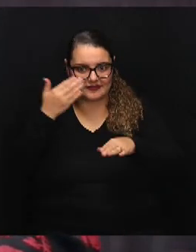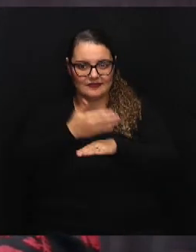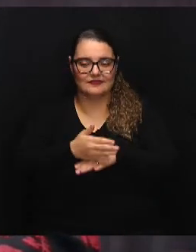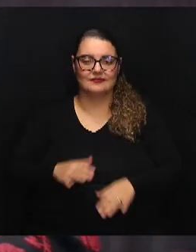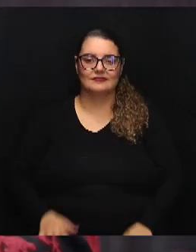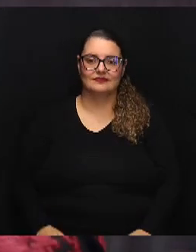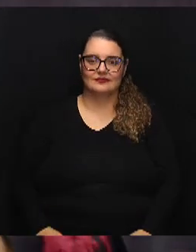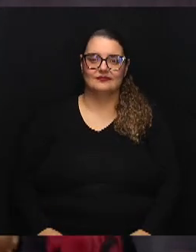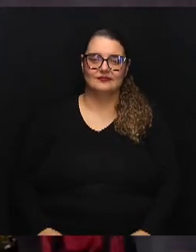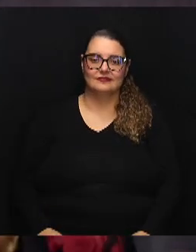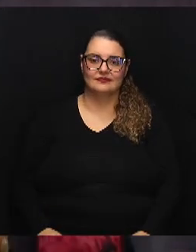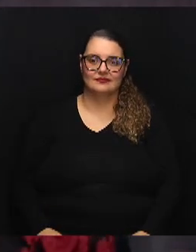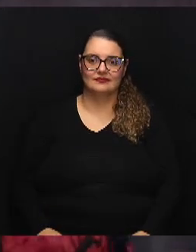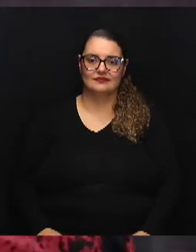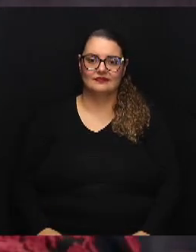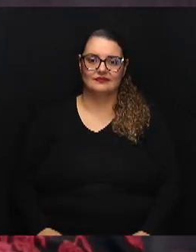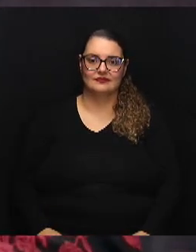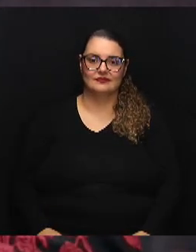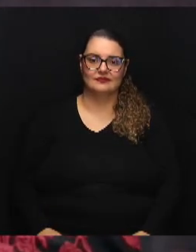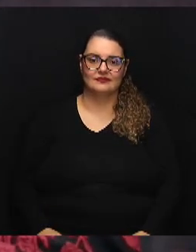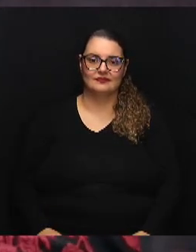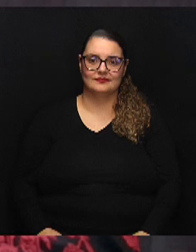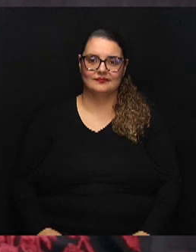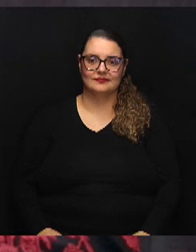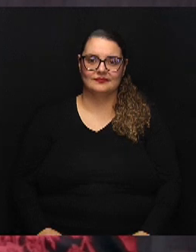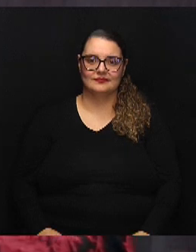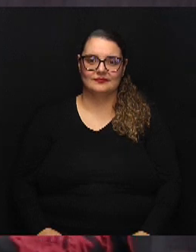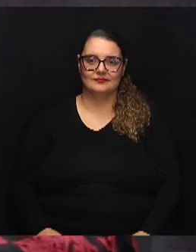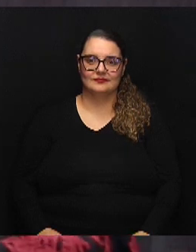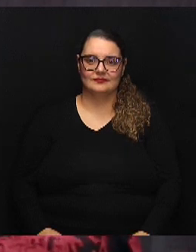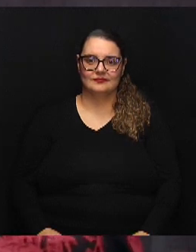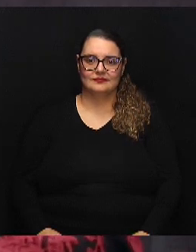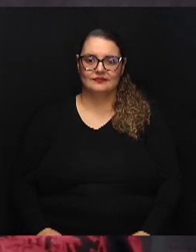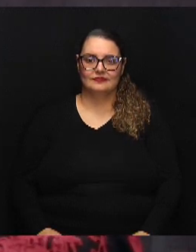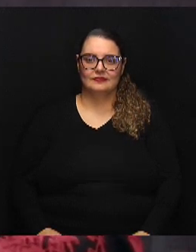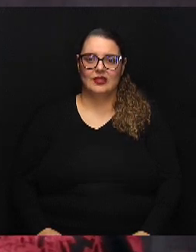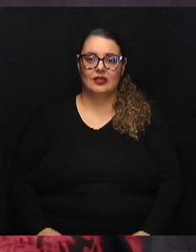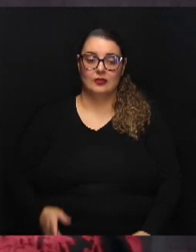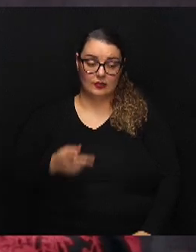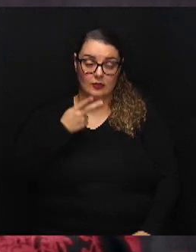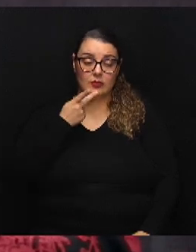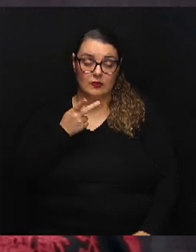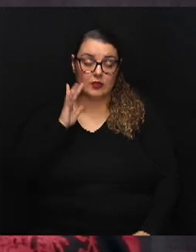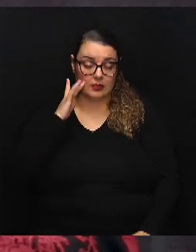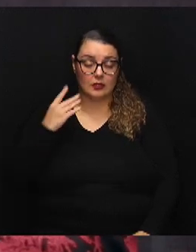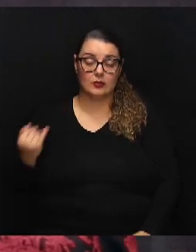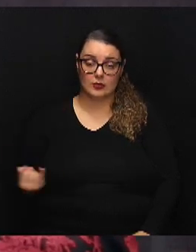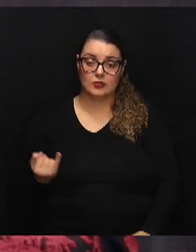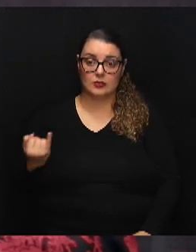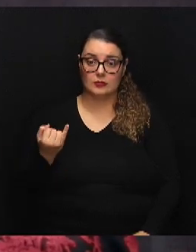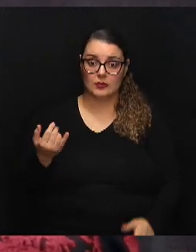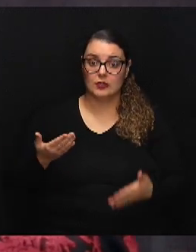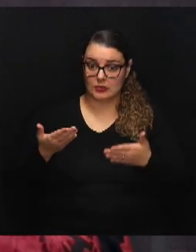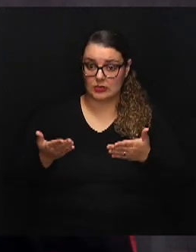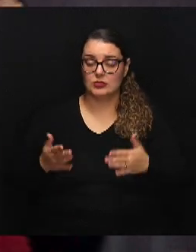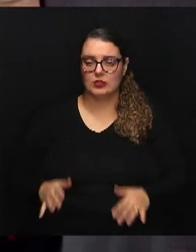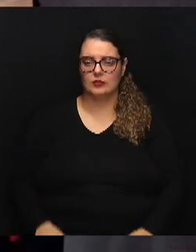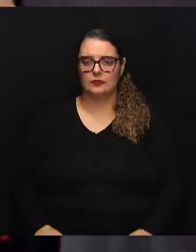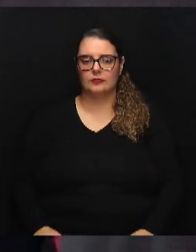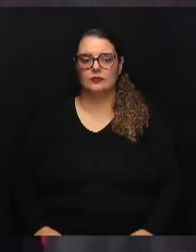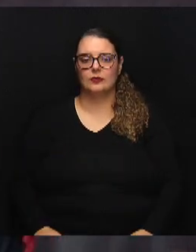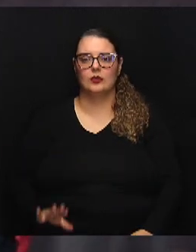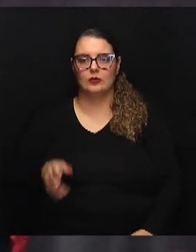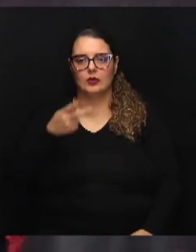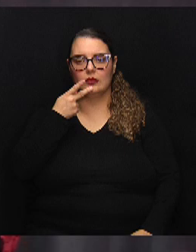Queria deixar, né, na verdade, uma fala que eu acho bem importante, quando você